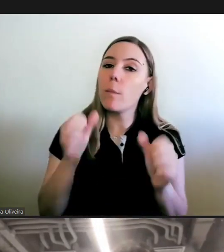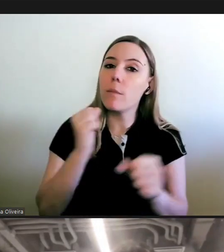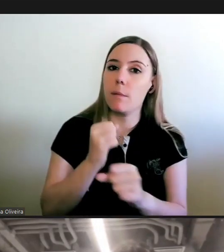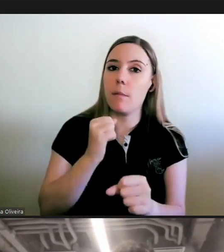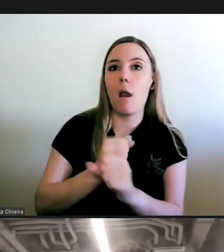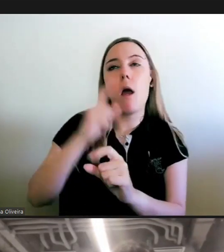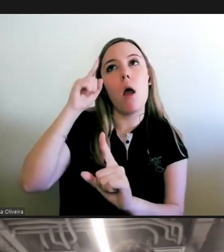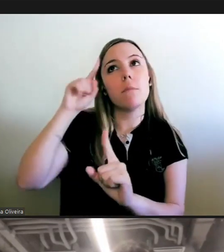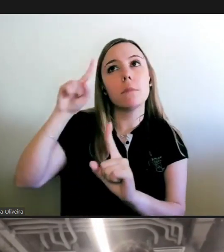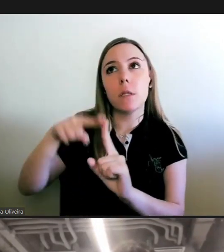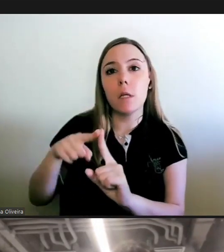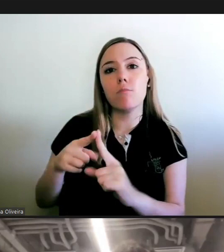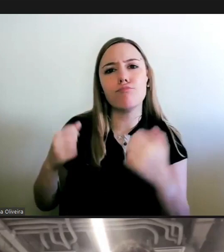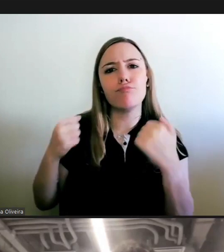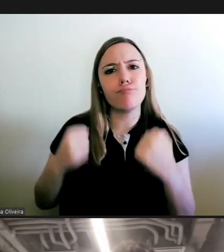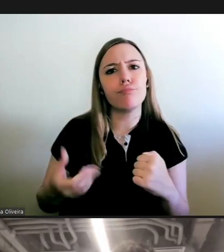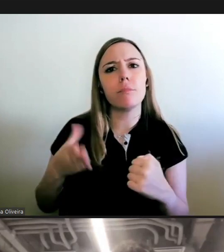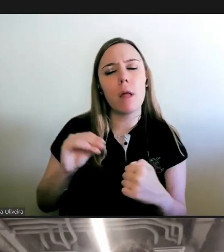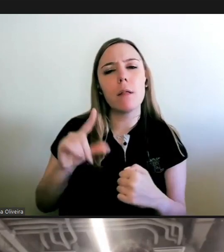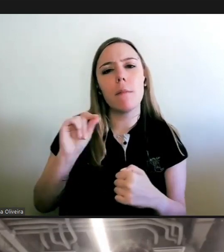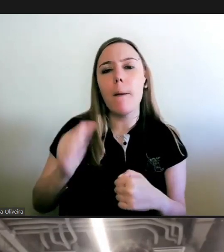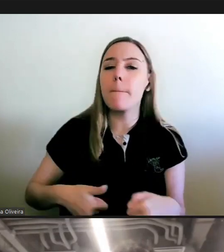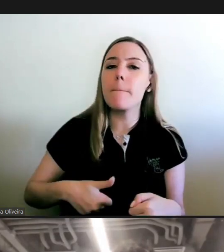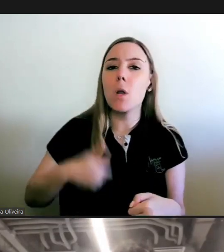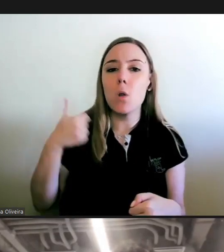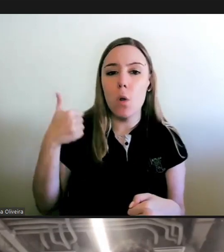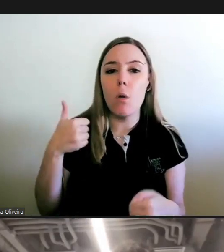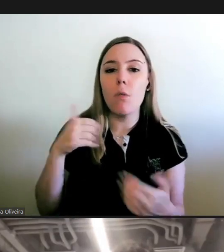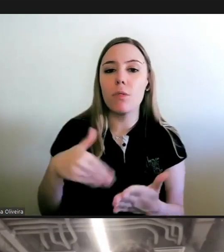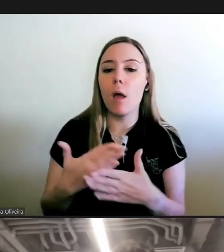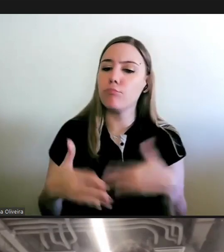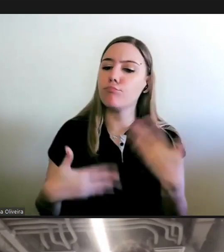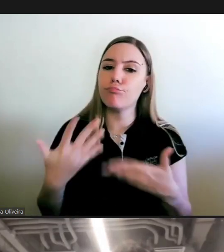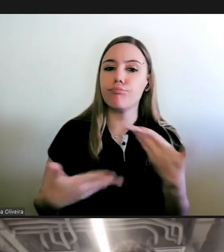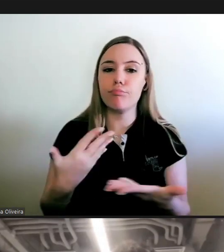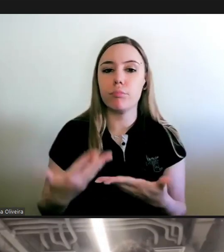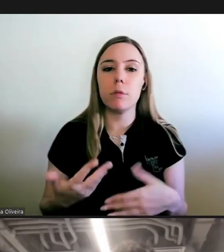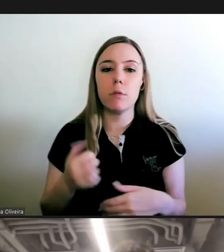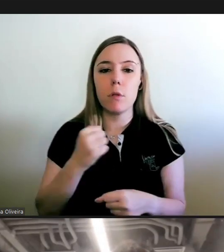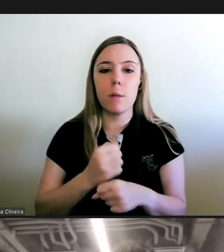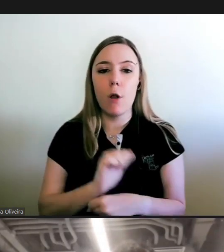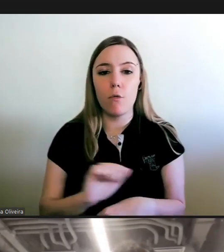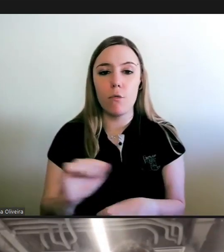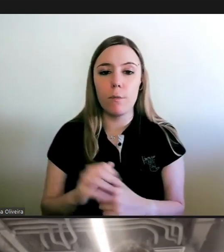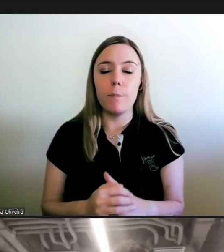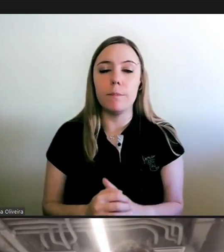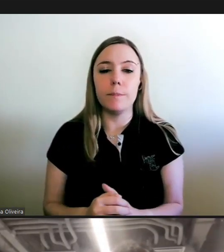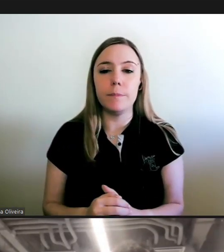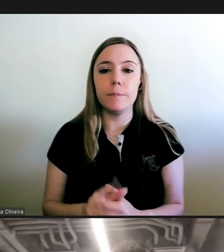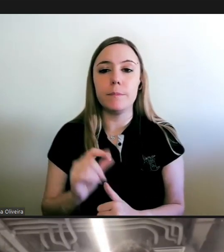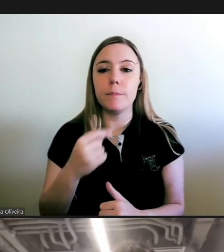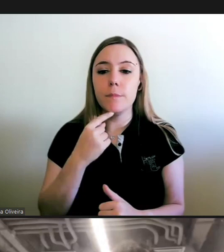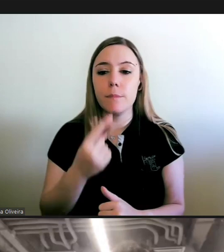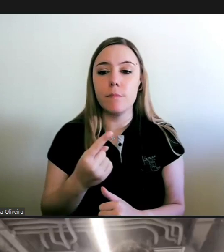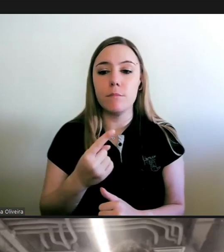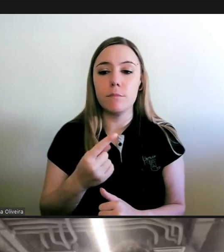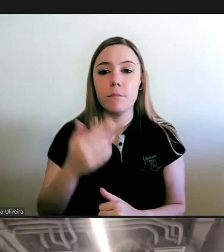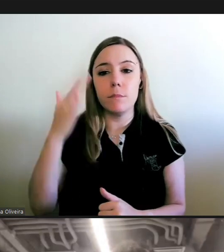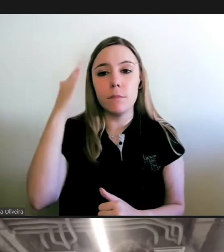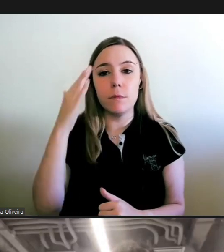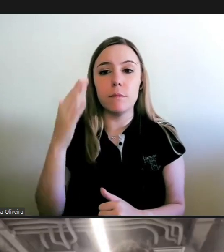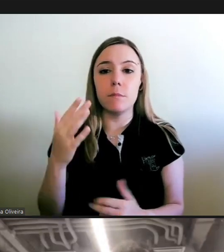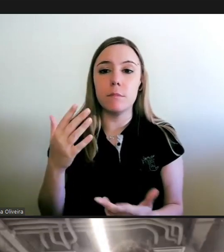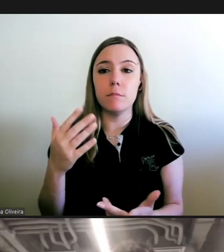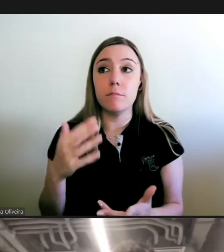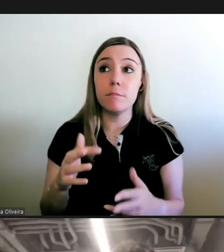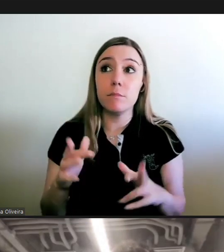a robustecer e melhorar o seu desempenho. Dizer também que considero, espero não ser demasiado